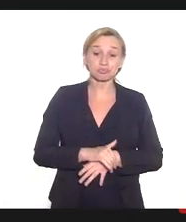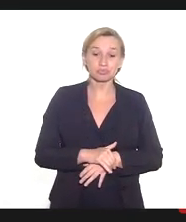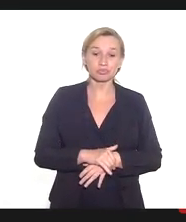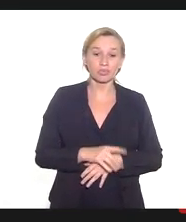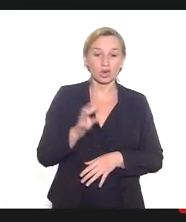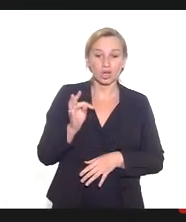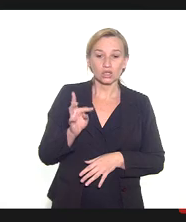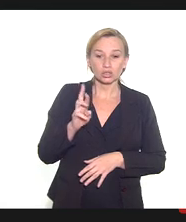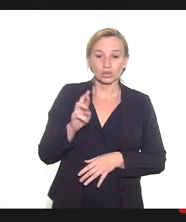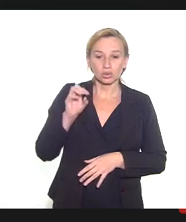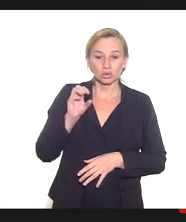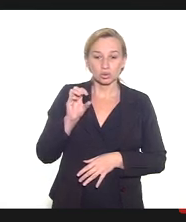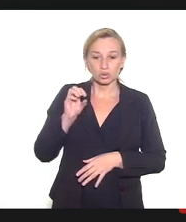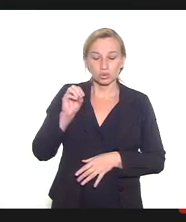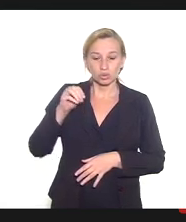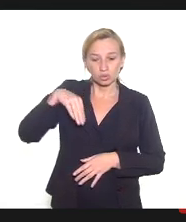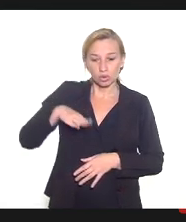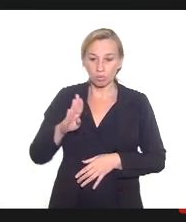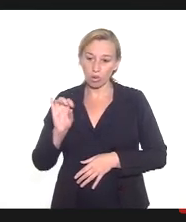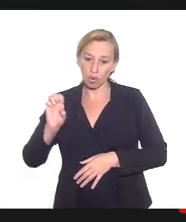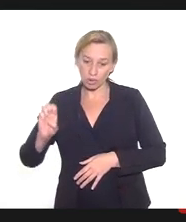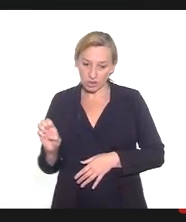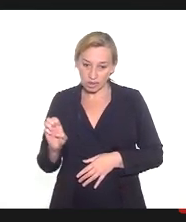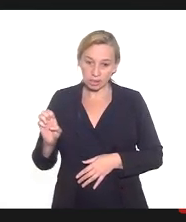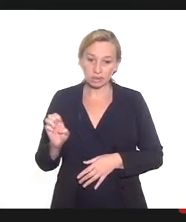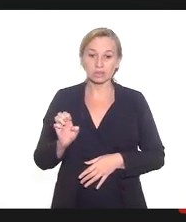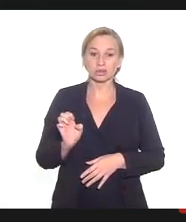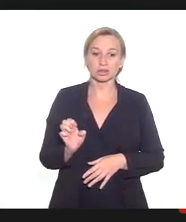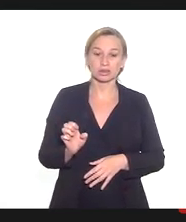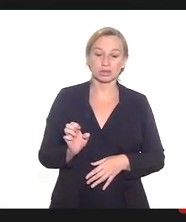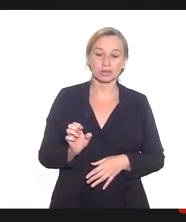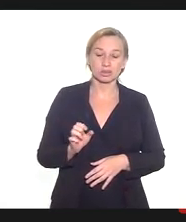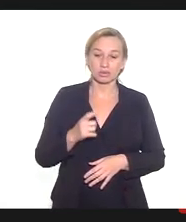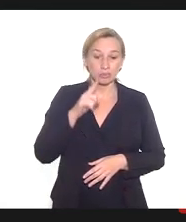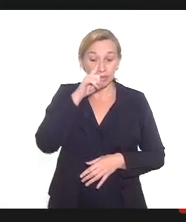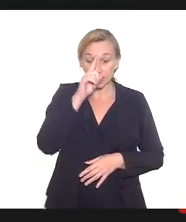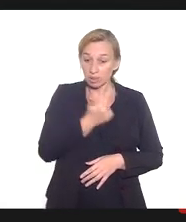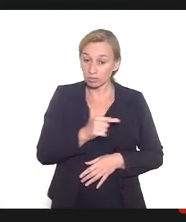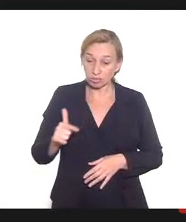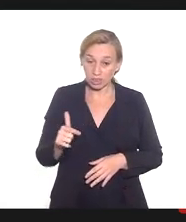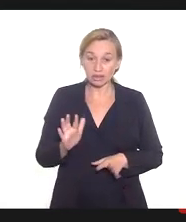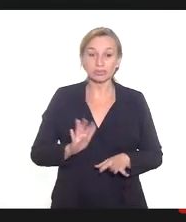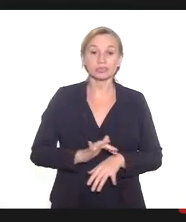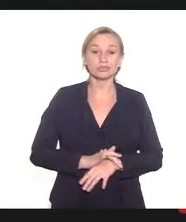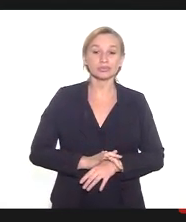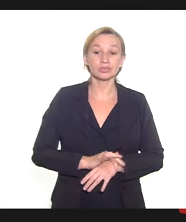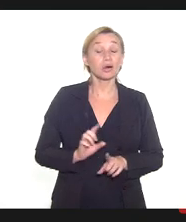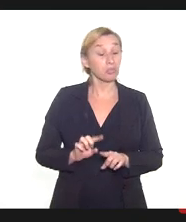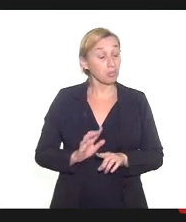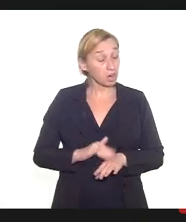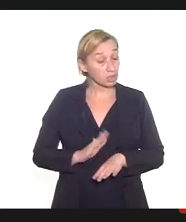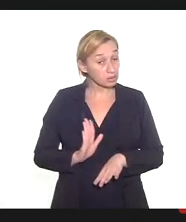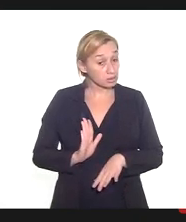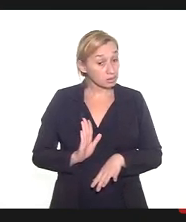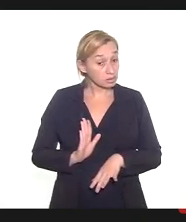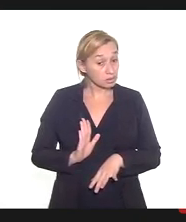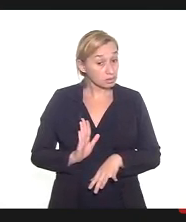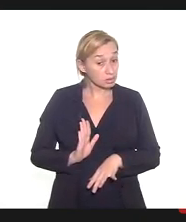trombose trombocitopênica então basta premia porque o mecanismo é imune mas